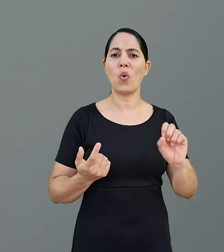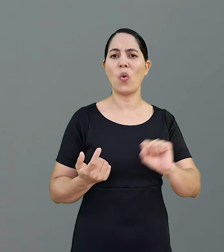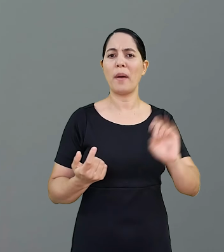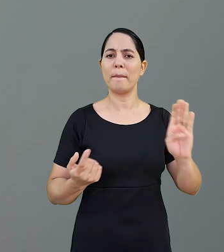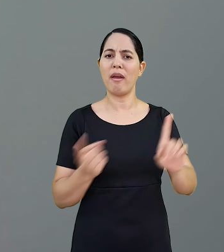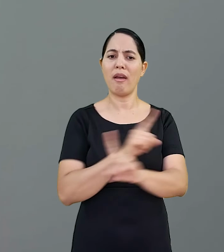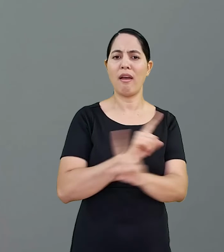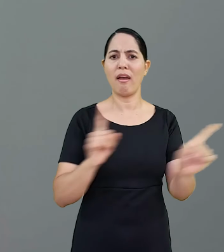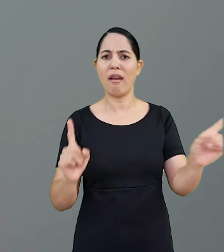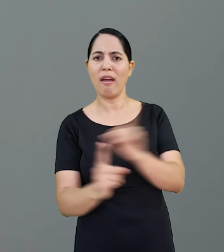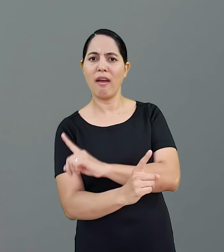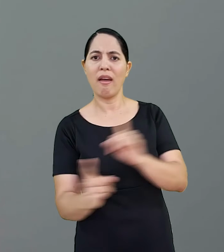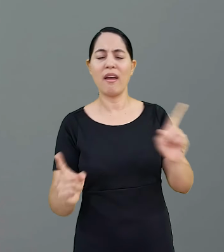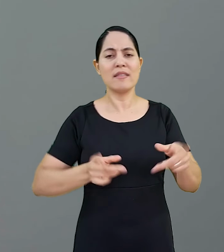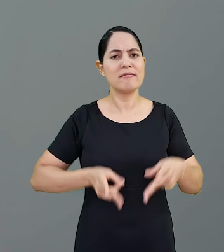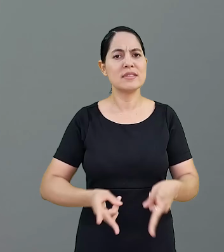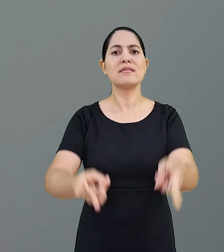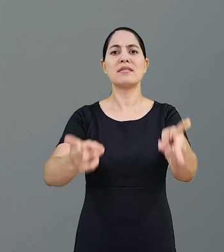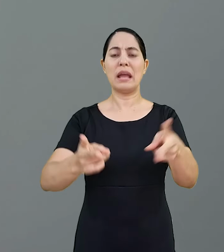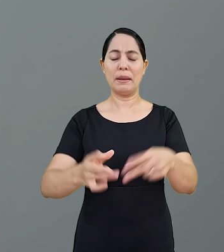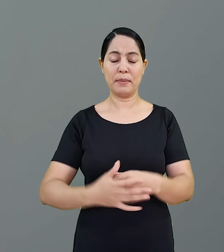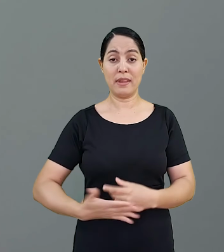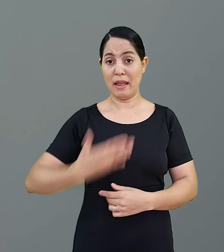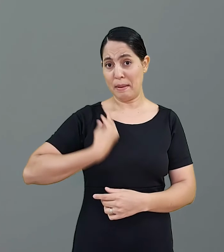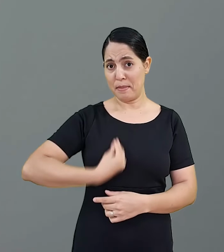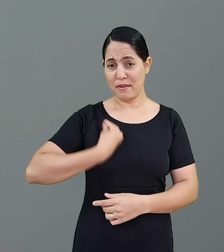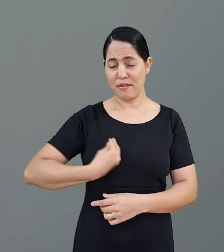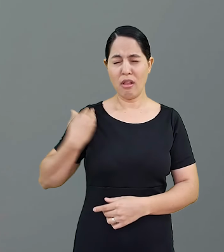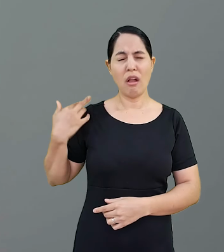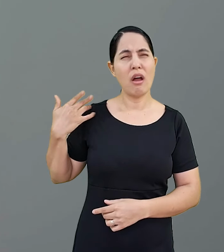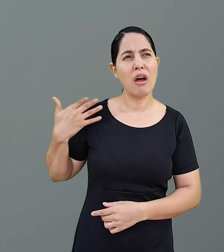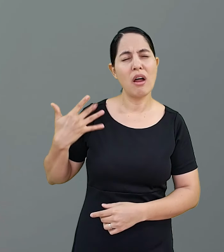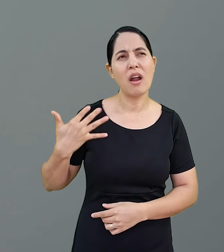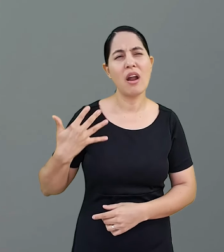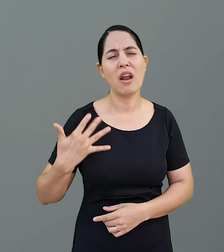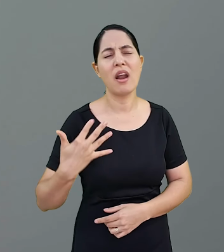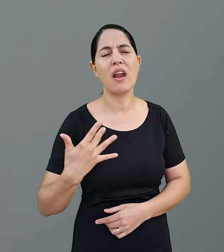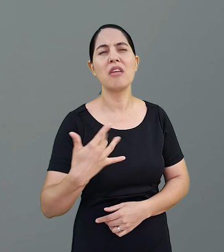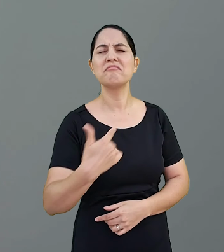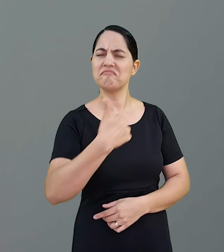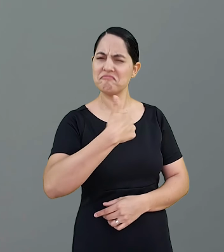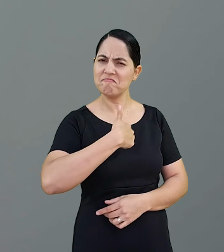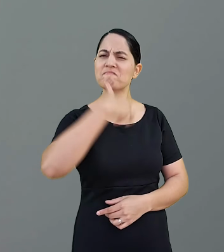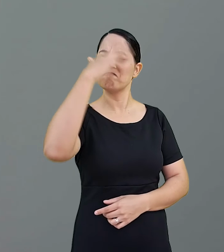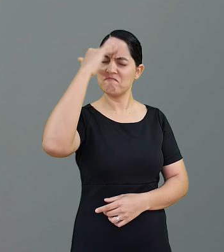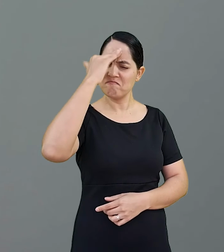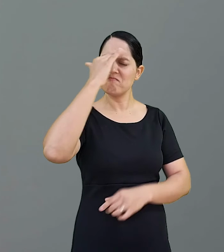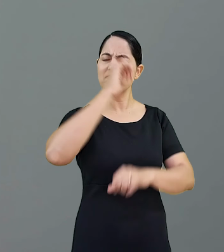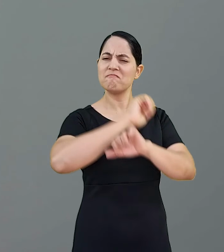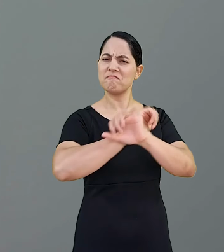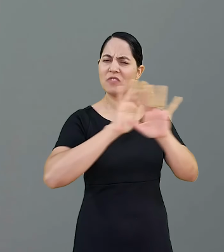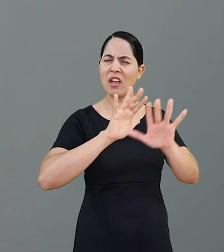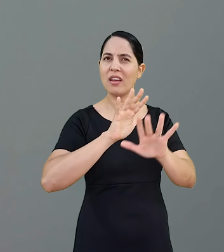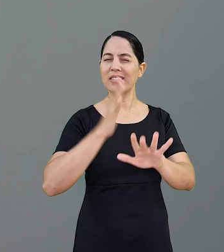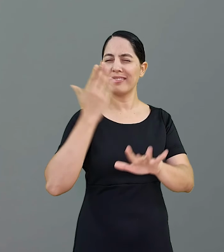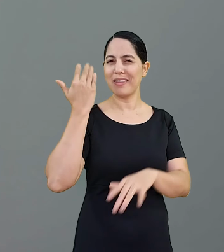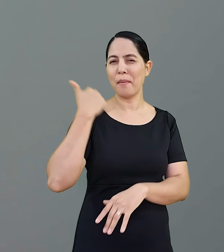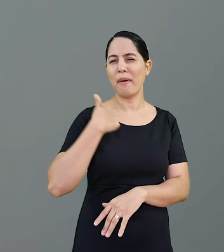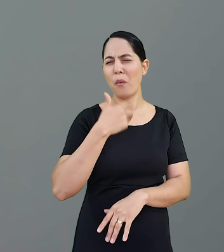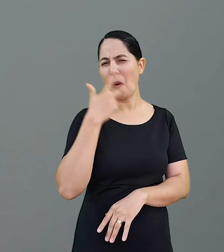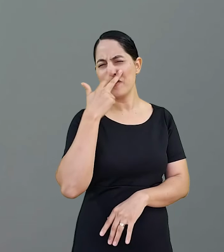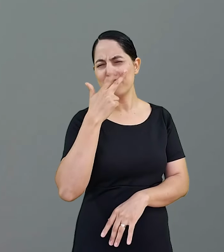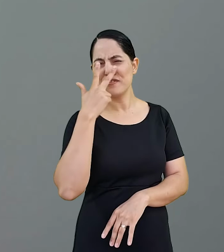Não tenho, durante toda a minha trajetória, eu entendi que eu achava, na verdade, e aí